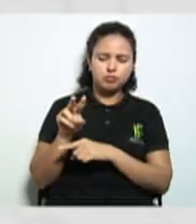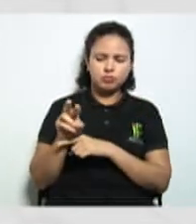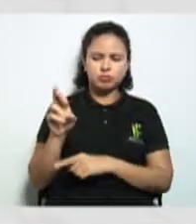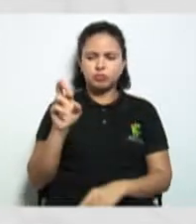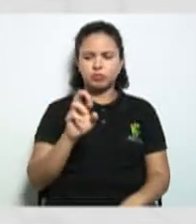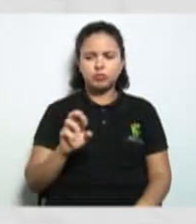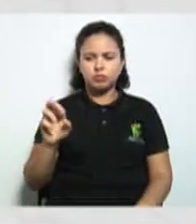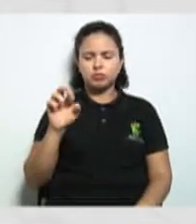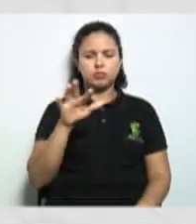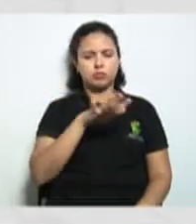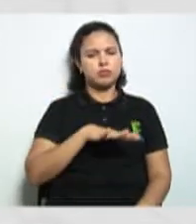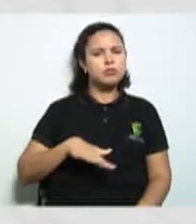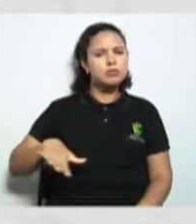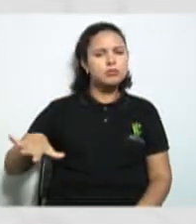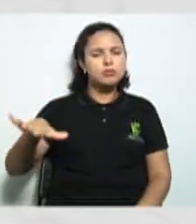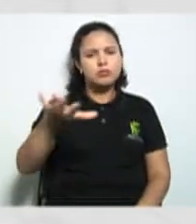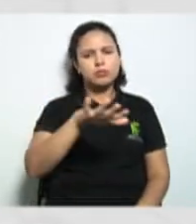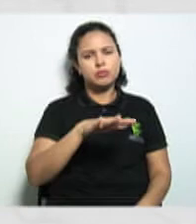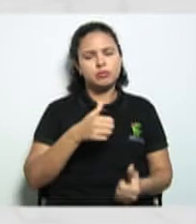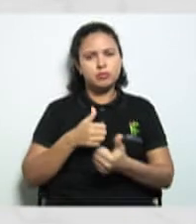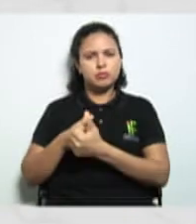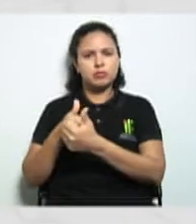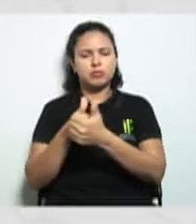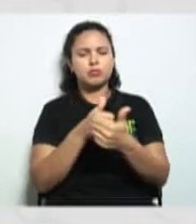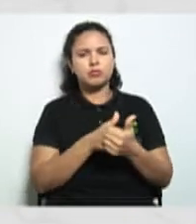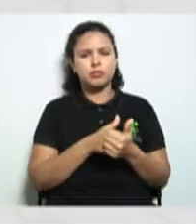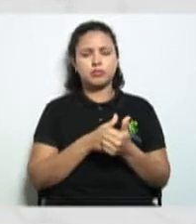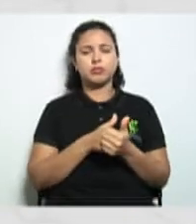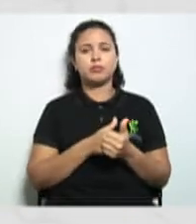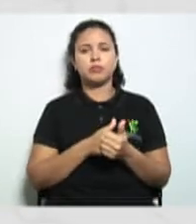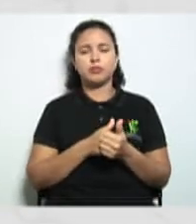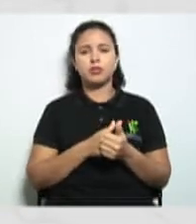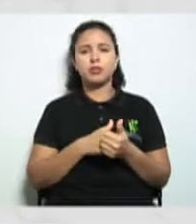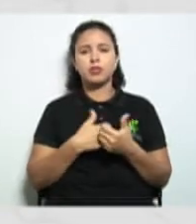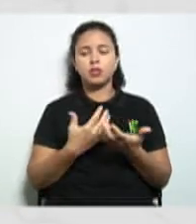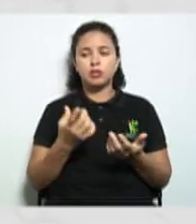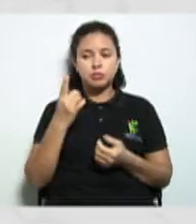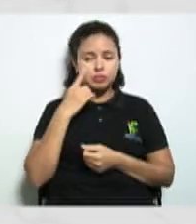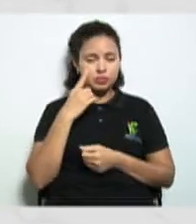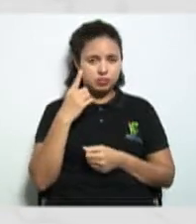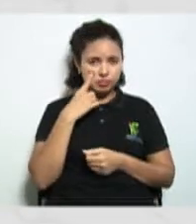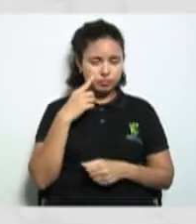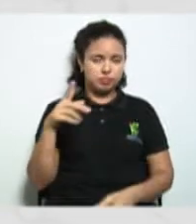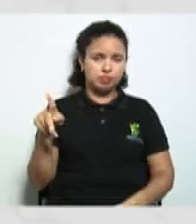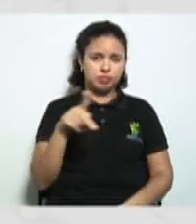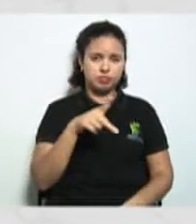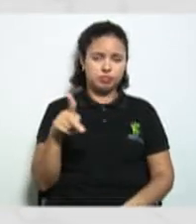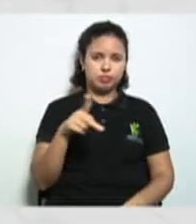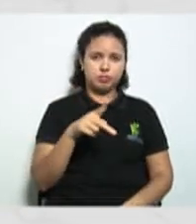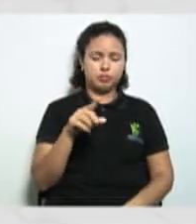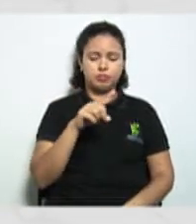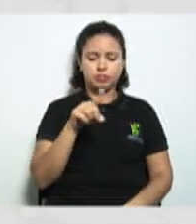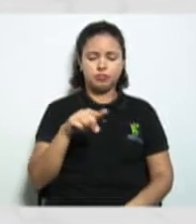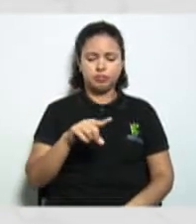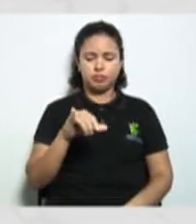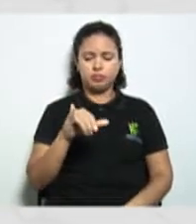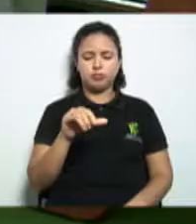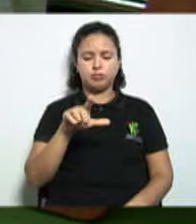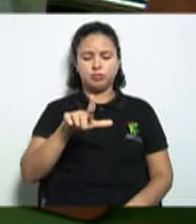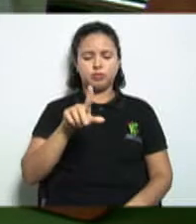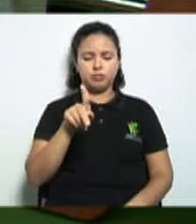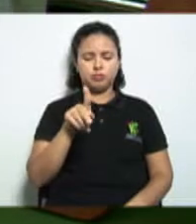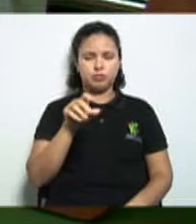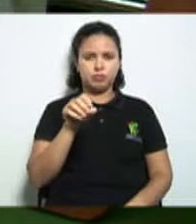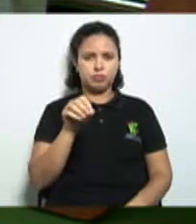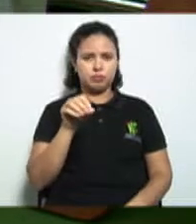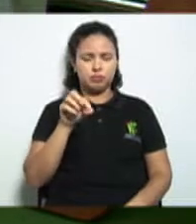à minha volta. Nós vimos que a professora, acho que é Zílpora, né? Exatamente. Ela mandou uma contribuição naquela